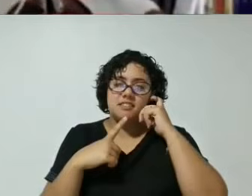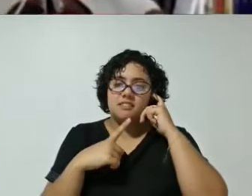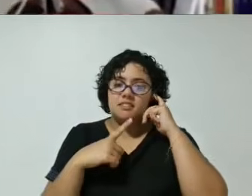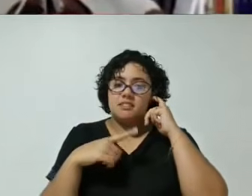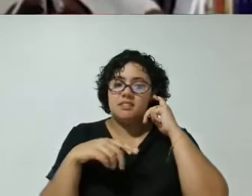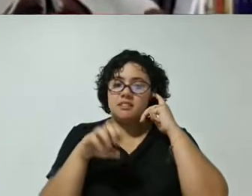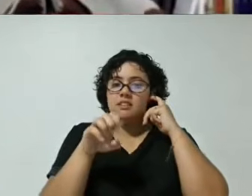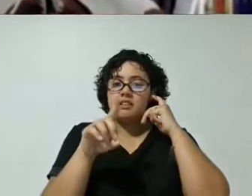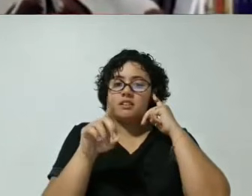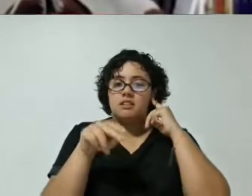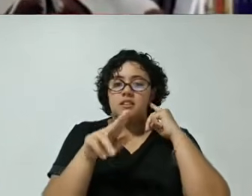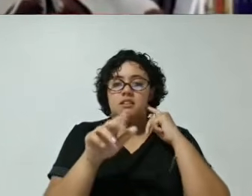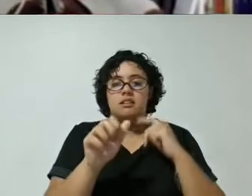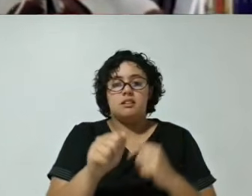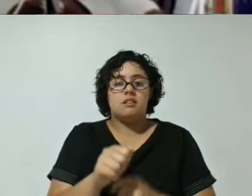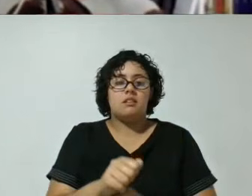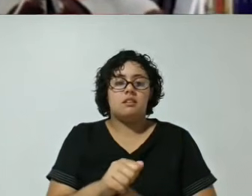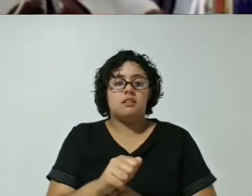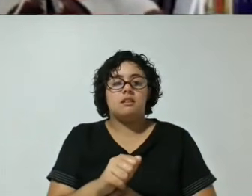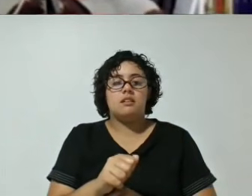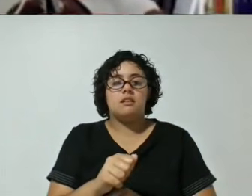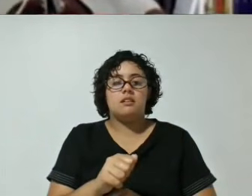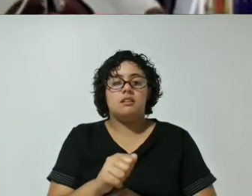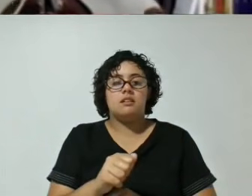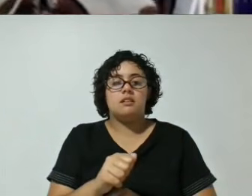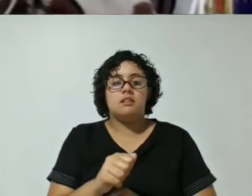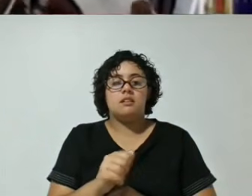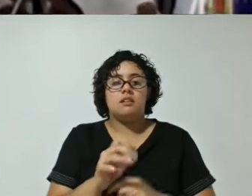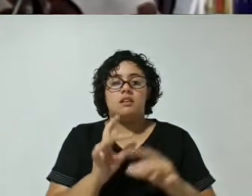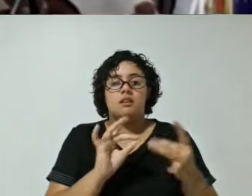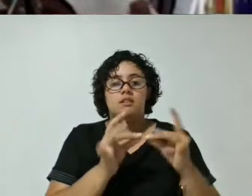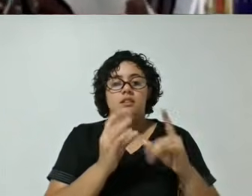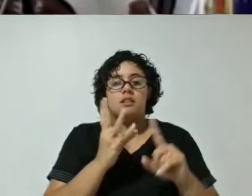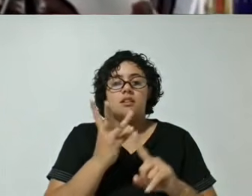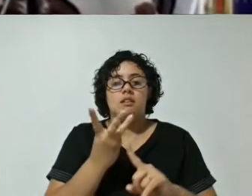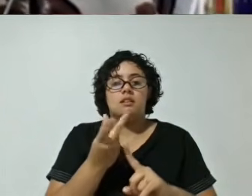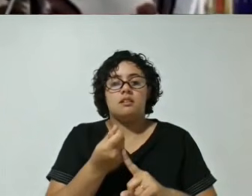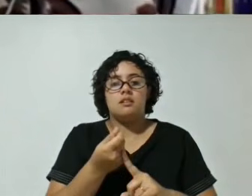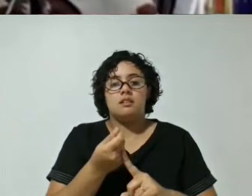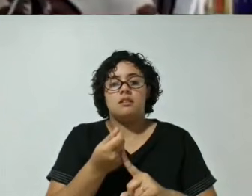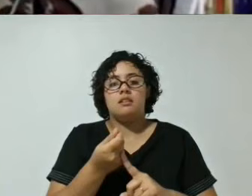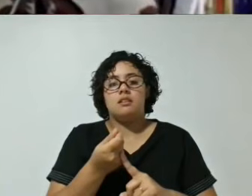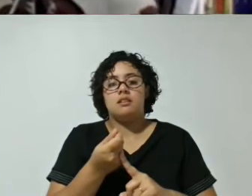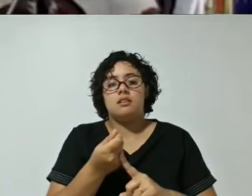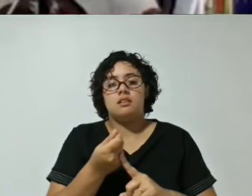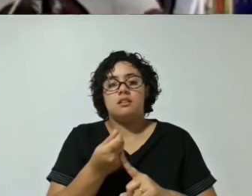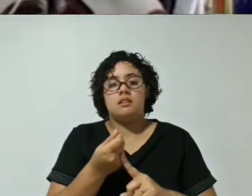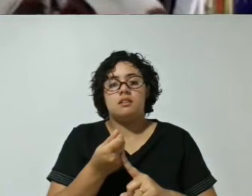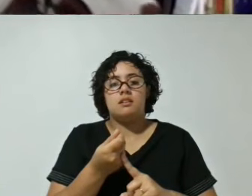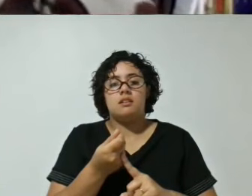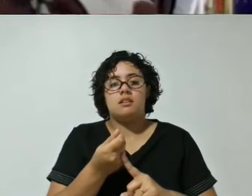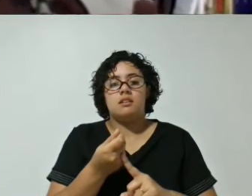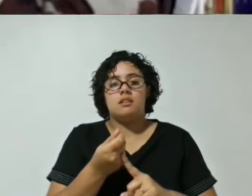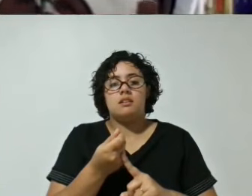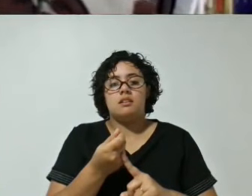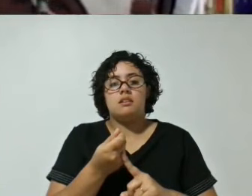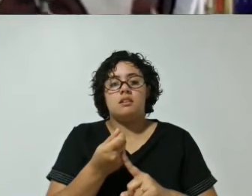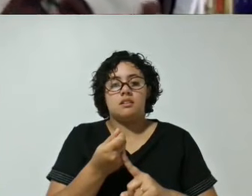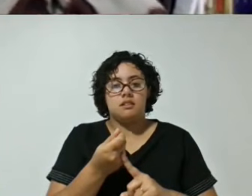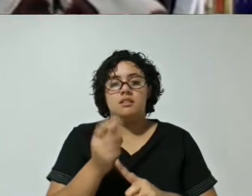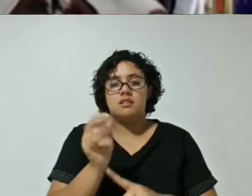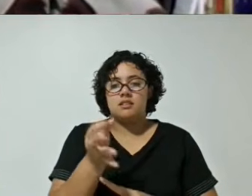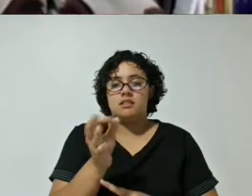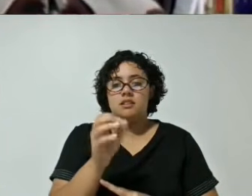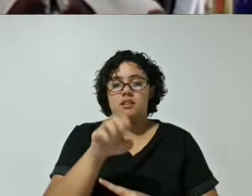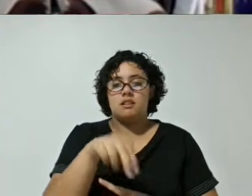Edna, com a arte, com a oficina de arte. Edna tinha o Levindo.